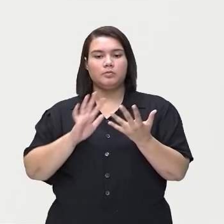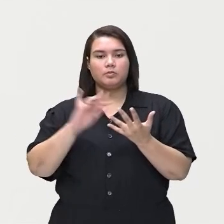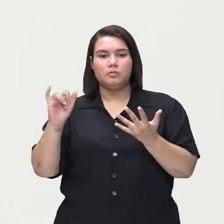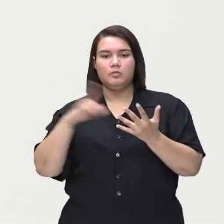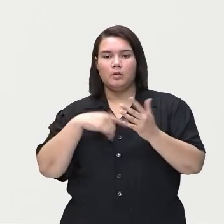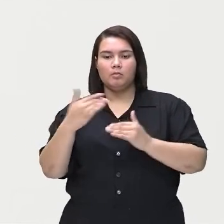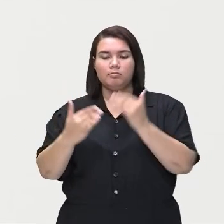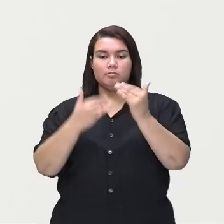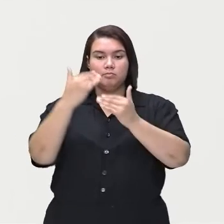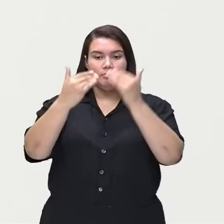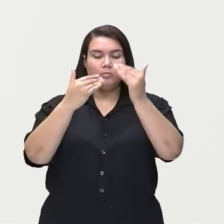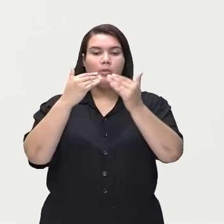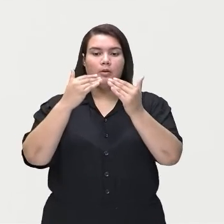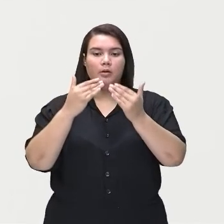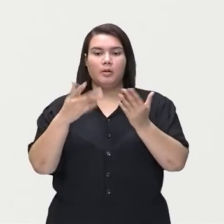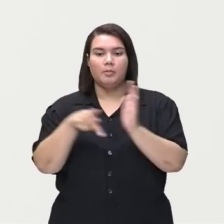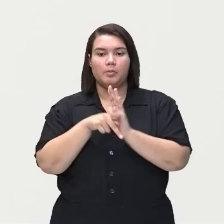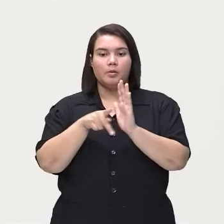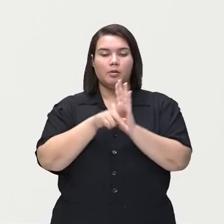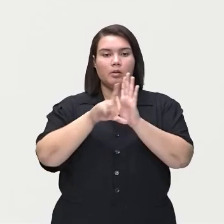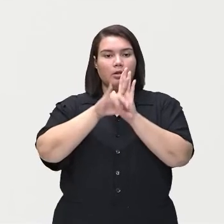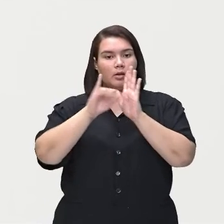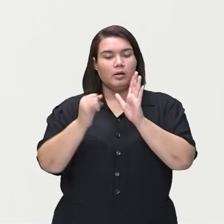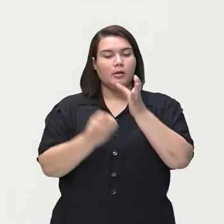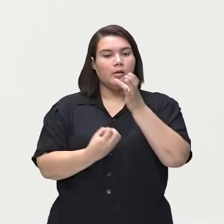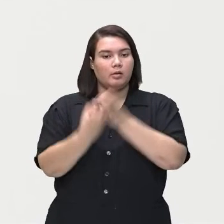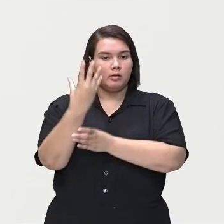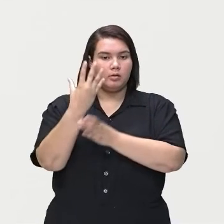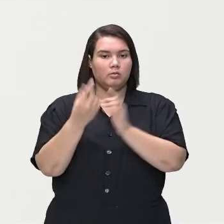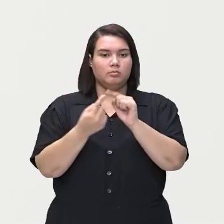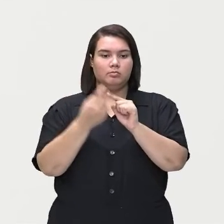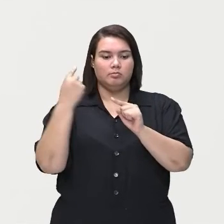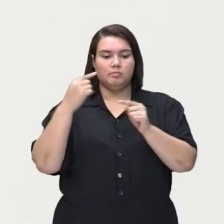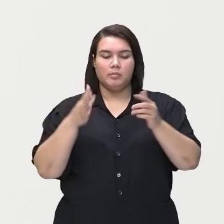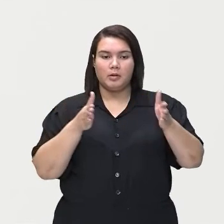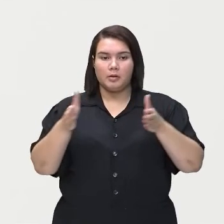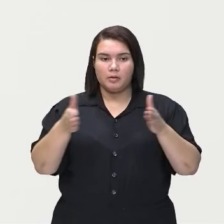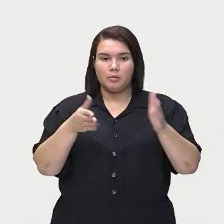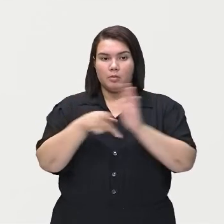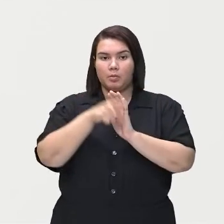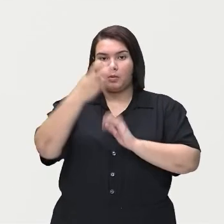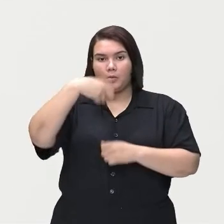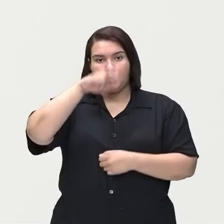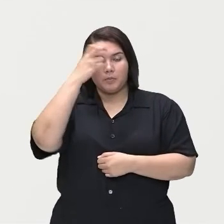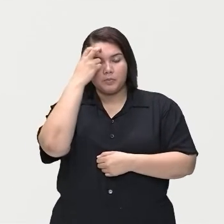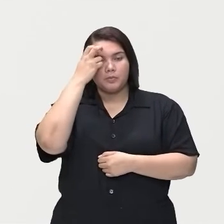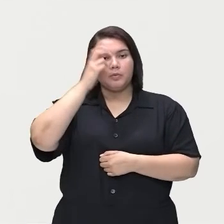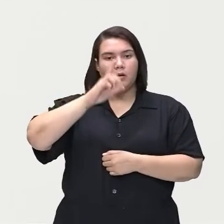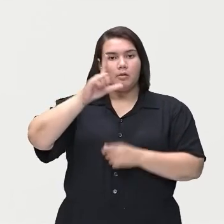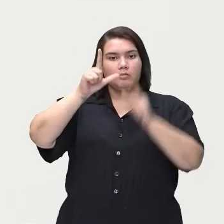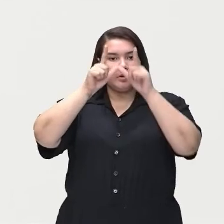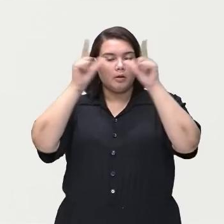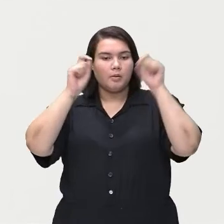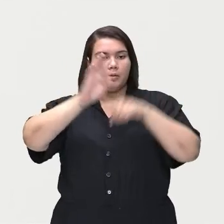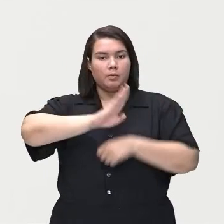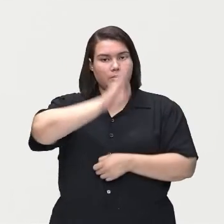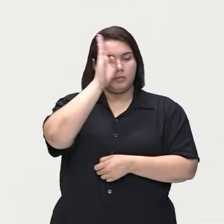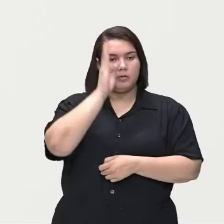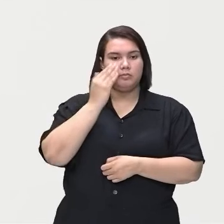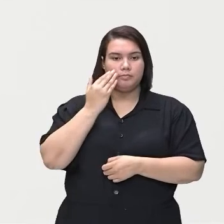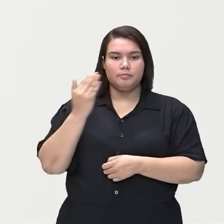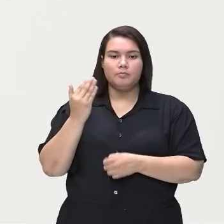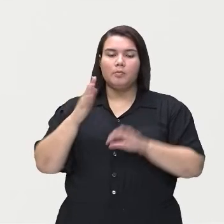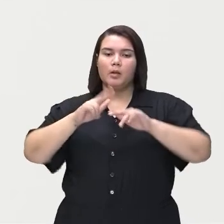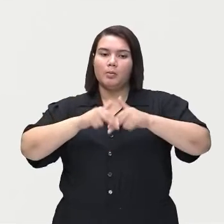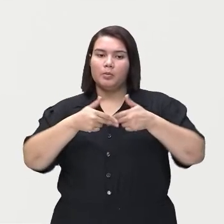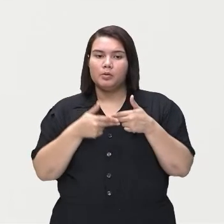evoluindo ao longo do tempo das leis que surgiram lá no período da cultura grego-romana, no período romano.